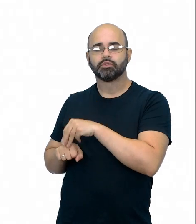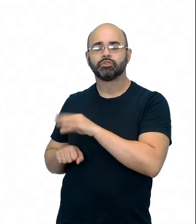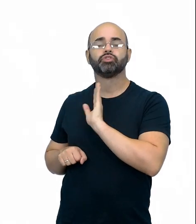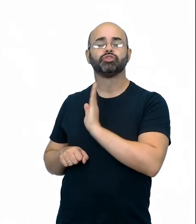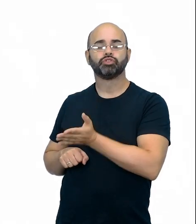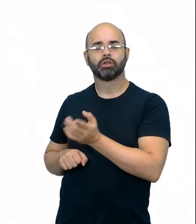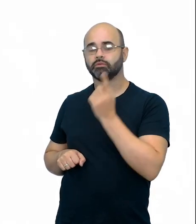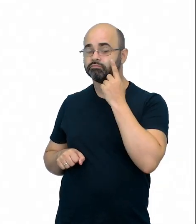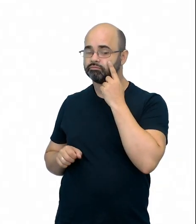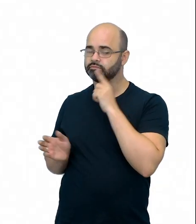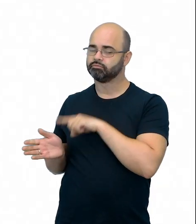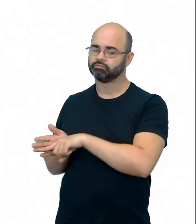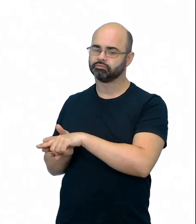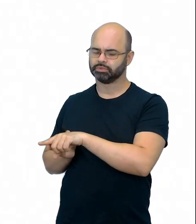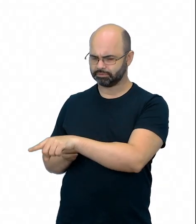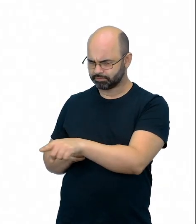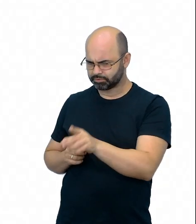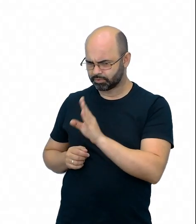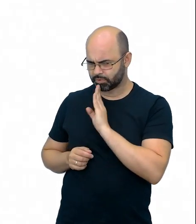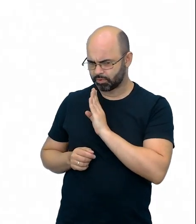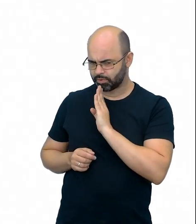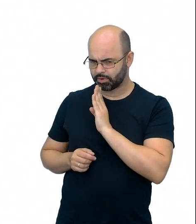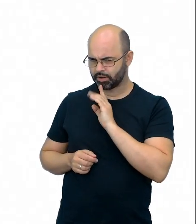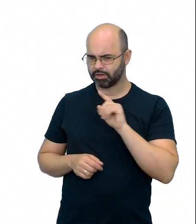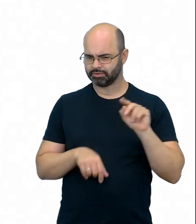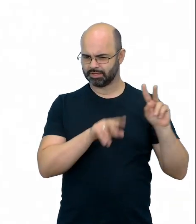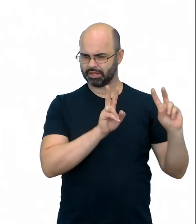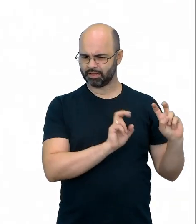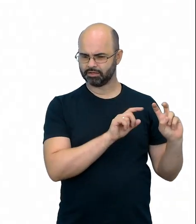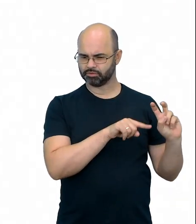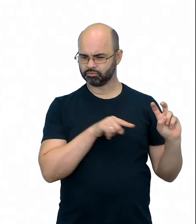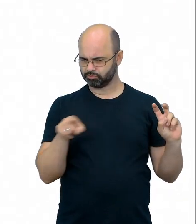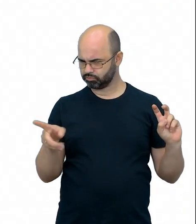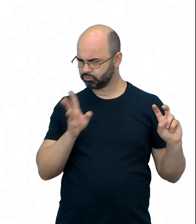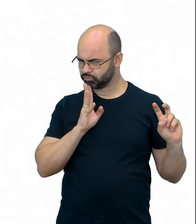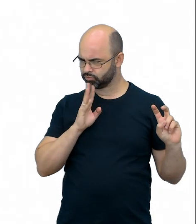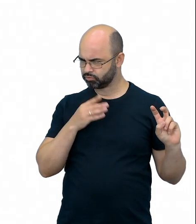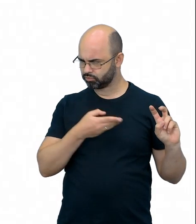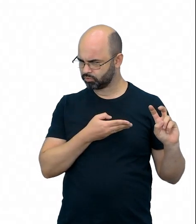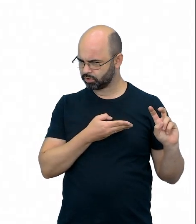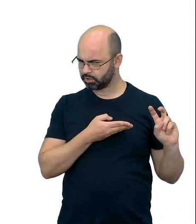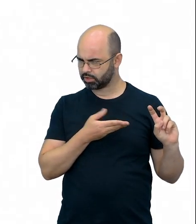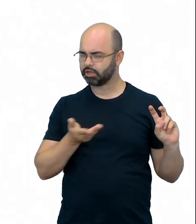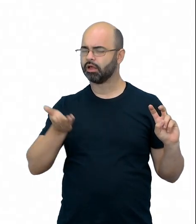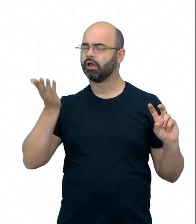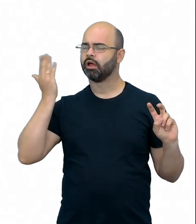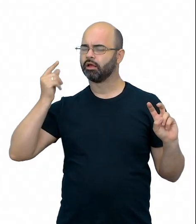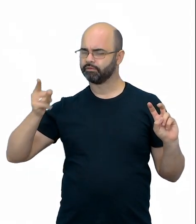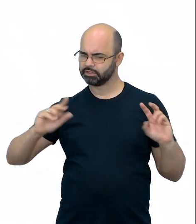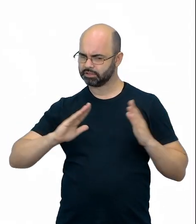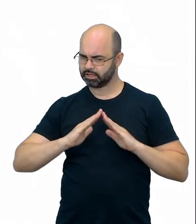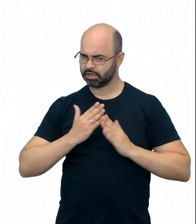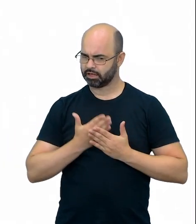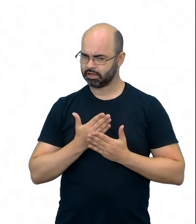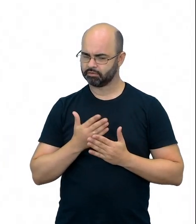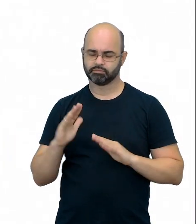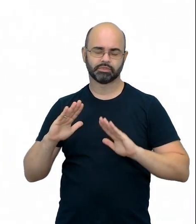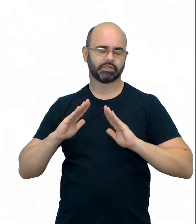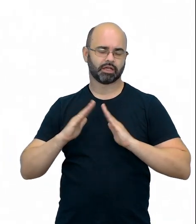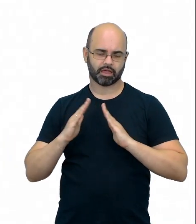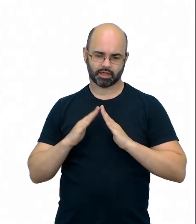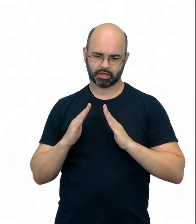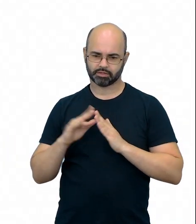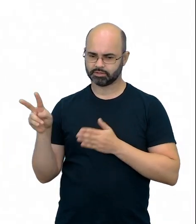eles já aprenderam sobre o assunto, alguma vez eles viram fora da escola em casa, se foi